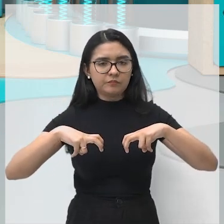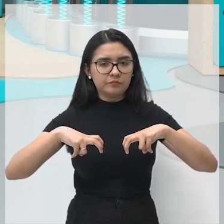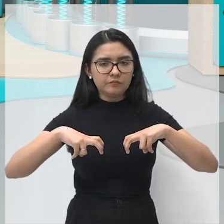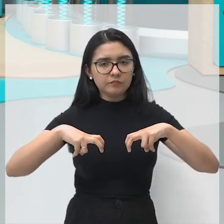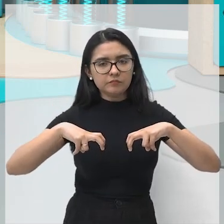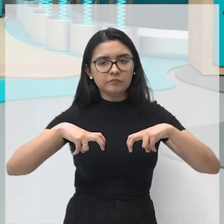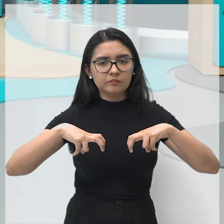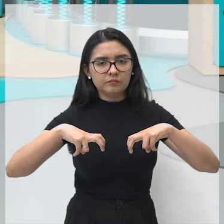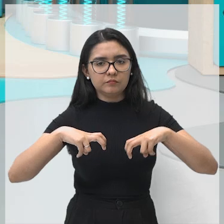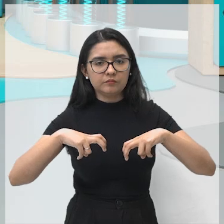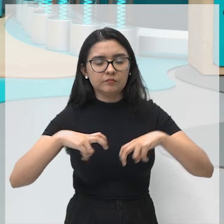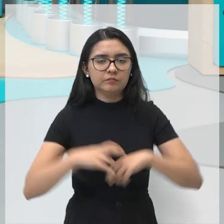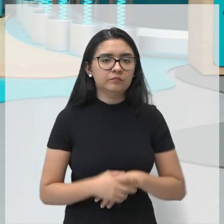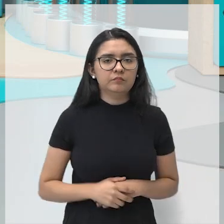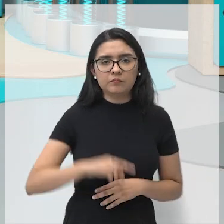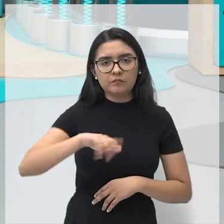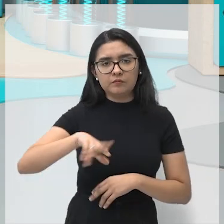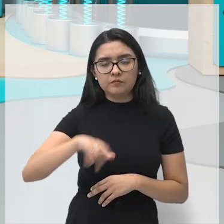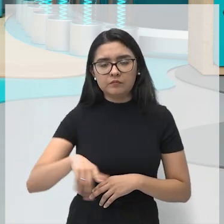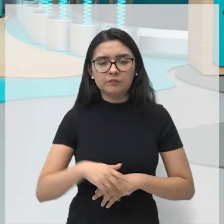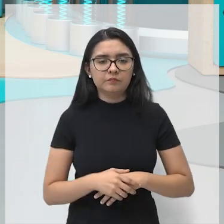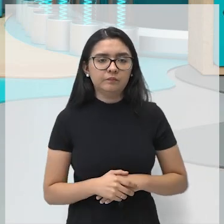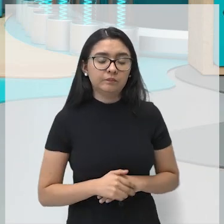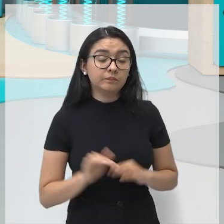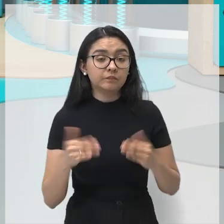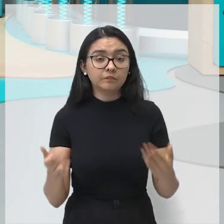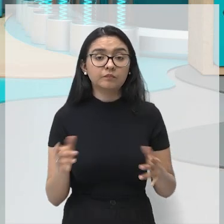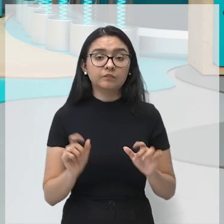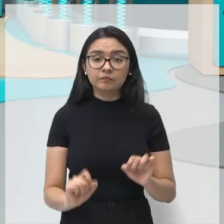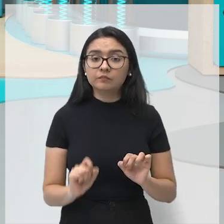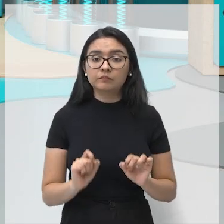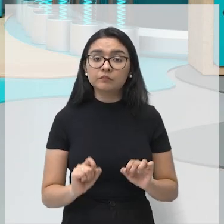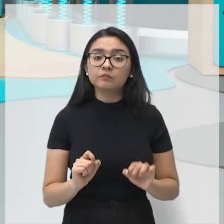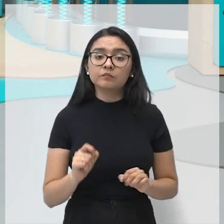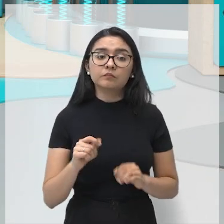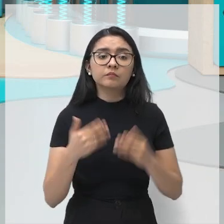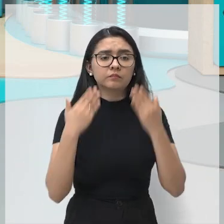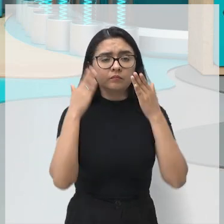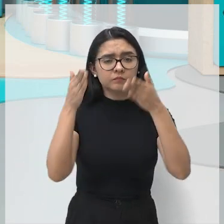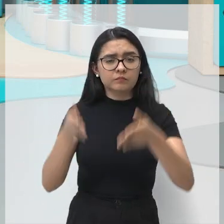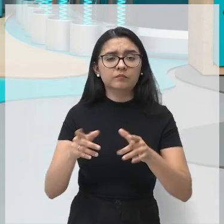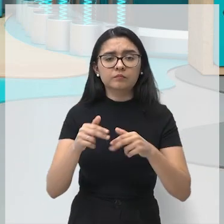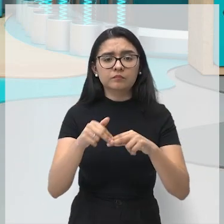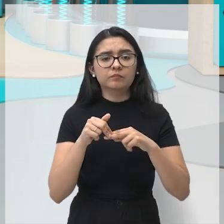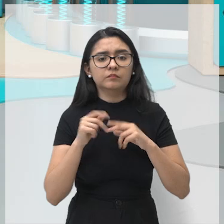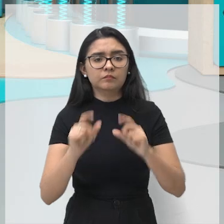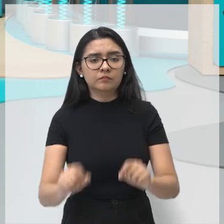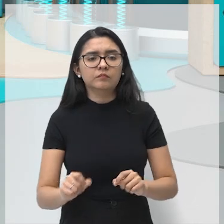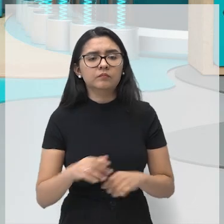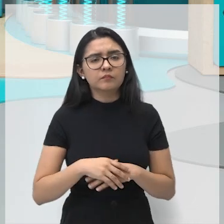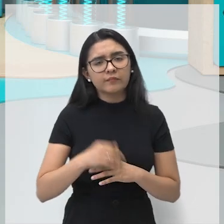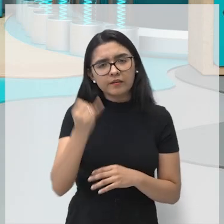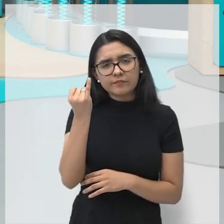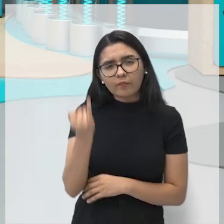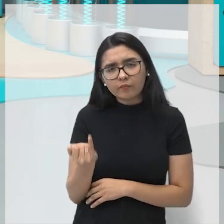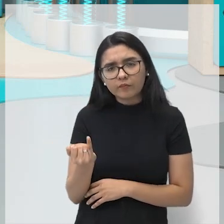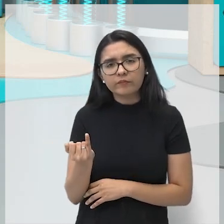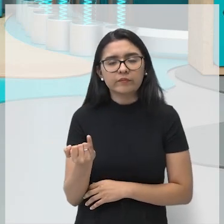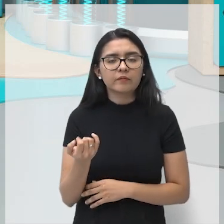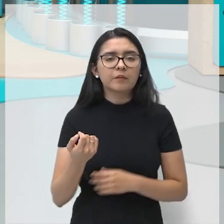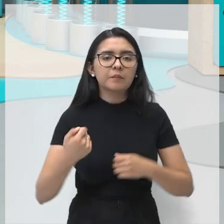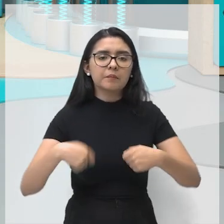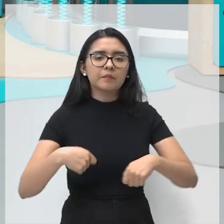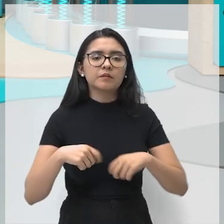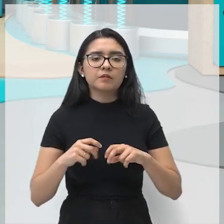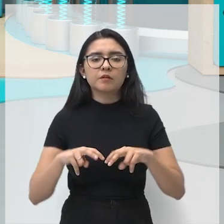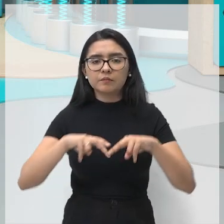joelho estendido, flexionado, que diga. Então, ele deu enfoque nisso aí porque ele era mais franzino, mais magrinho, então ele tinha que trazer